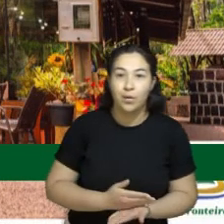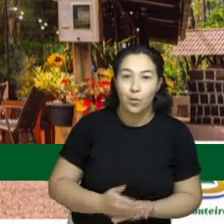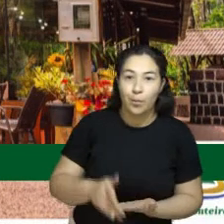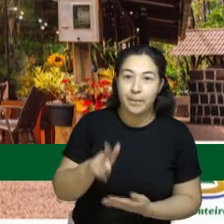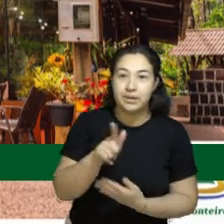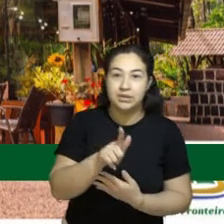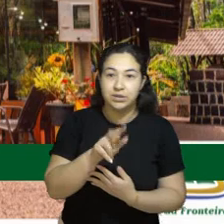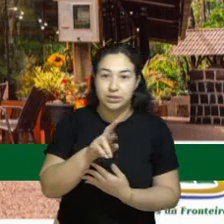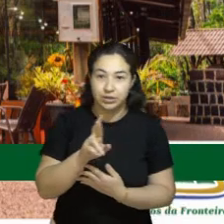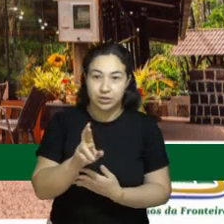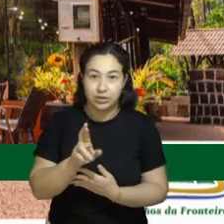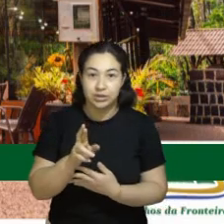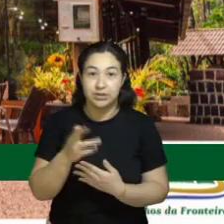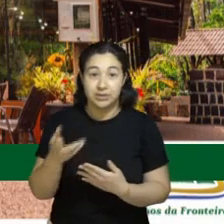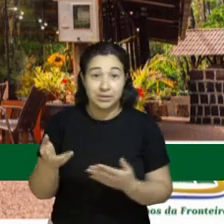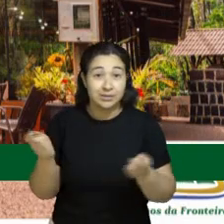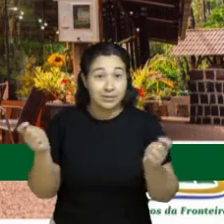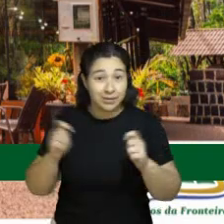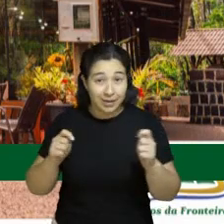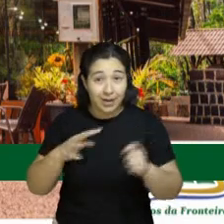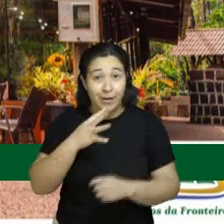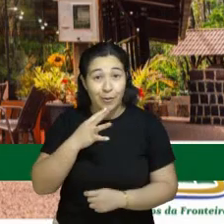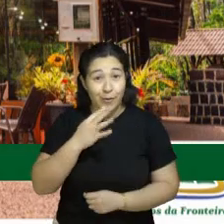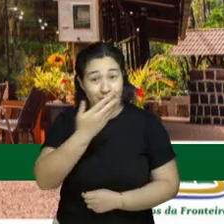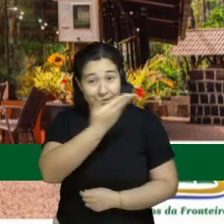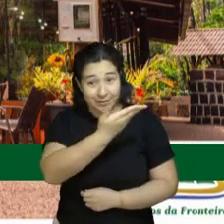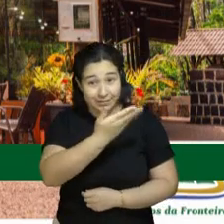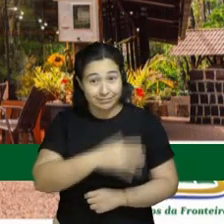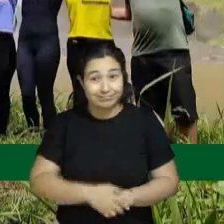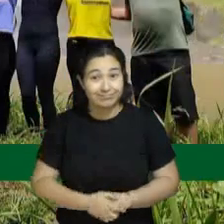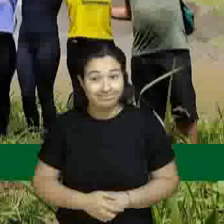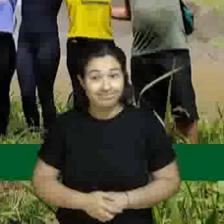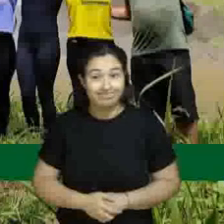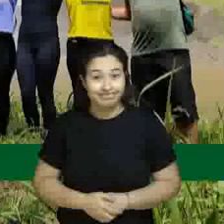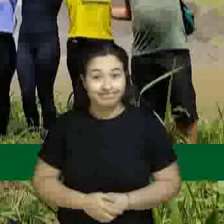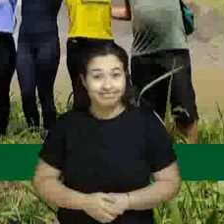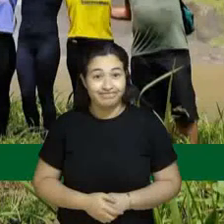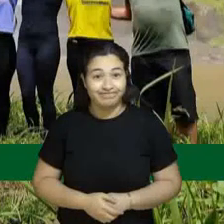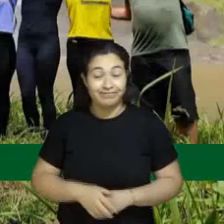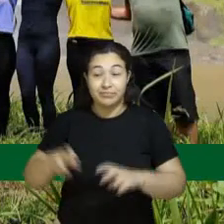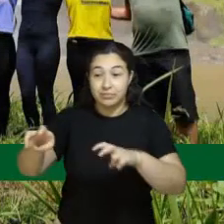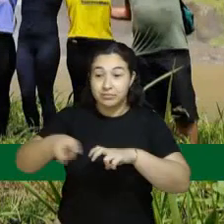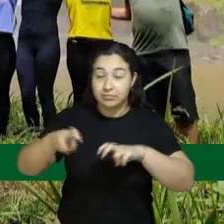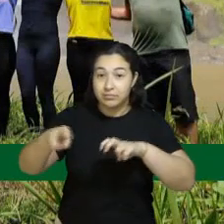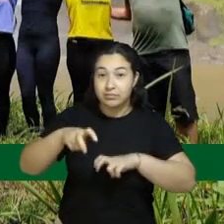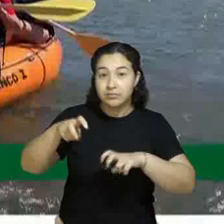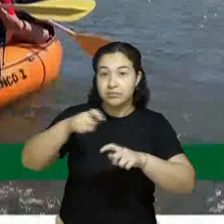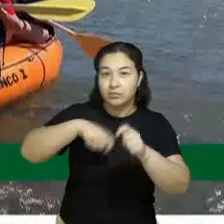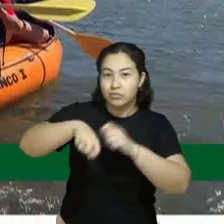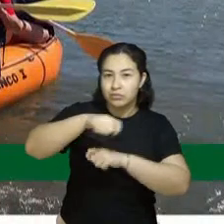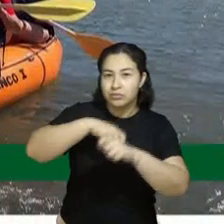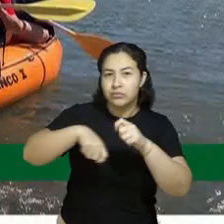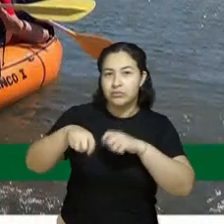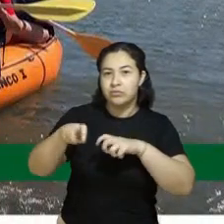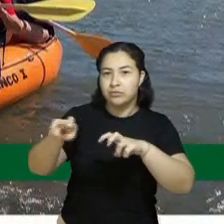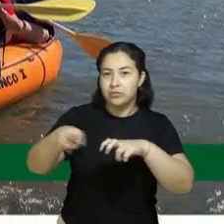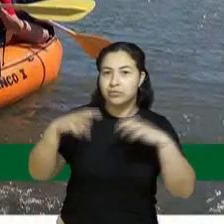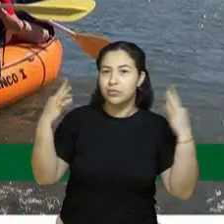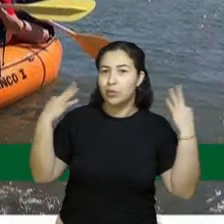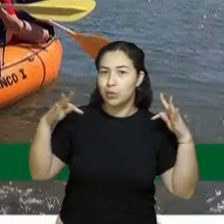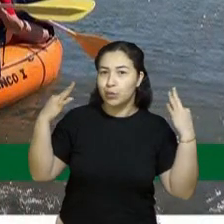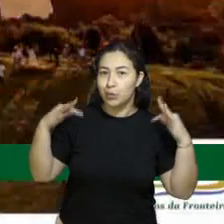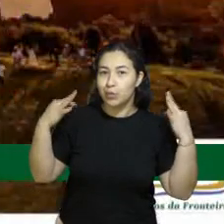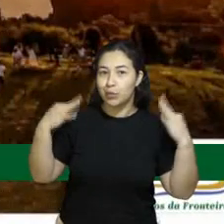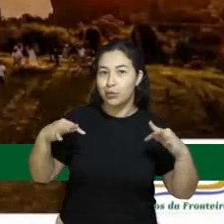que tal conhecer o Extremo Oeste então, né? Turismo rural e agroturismo, ecoturismo, turismo